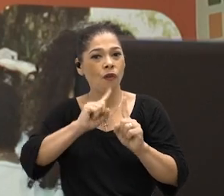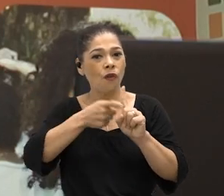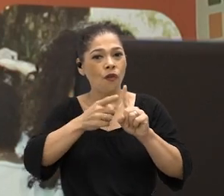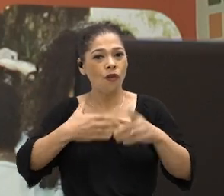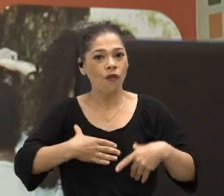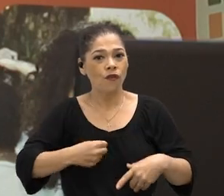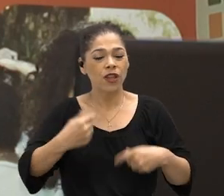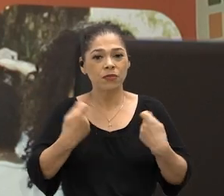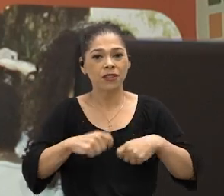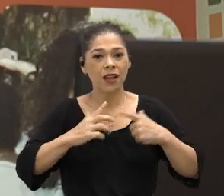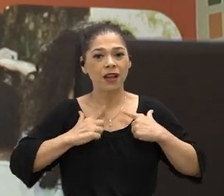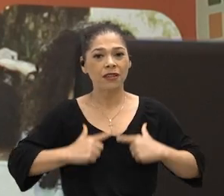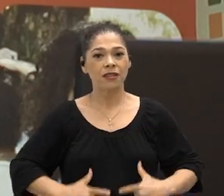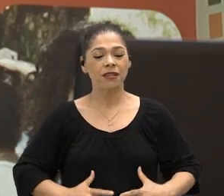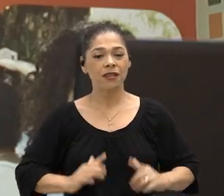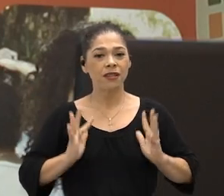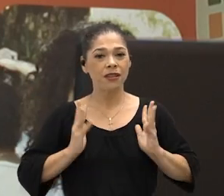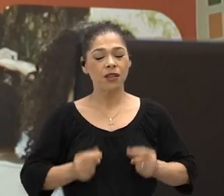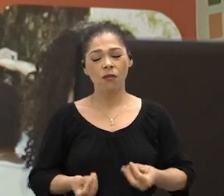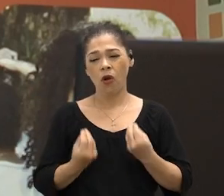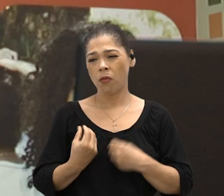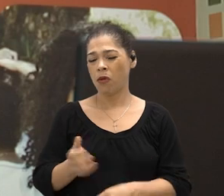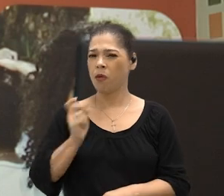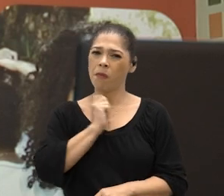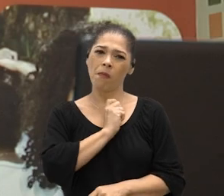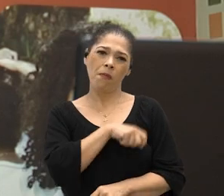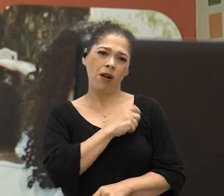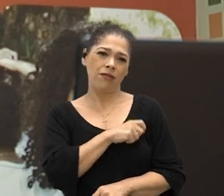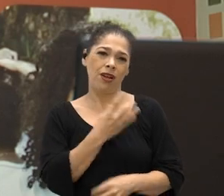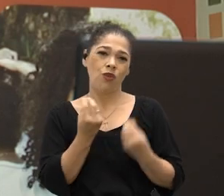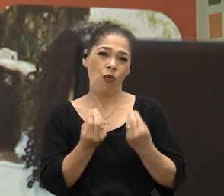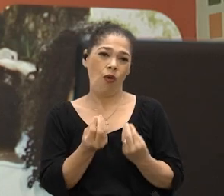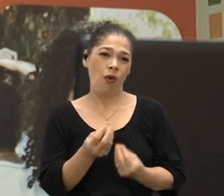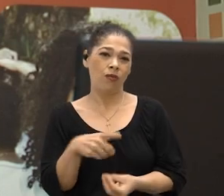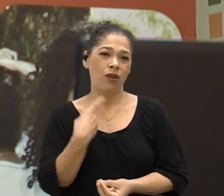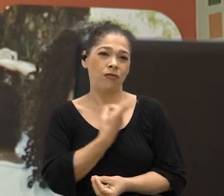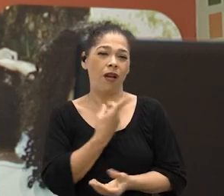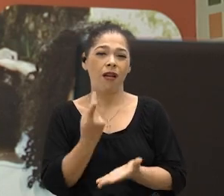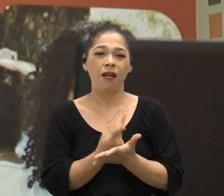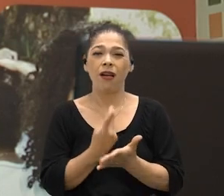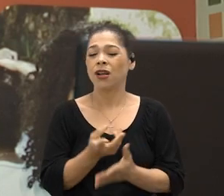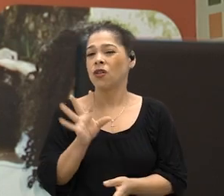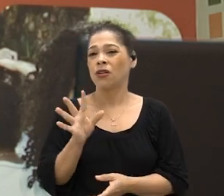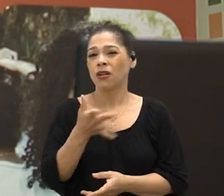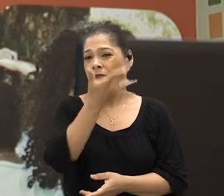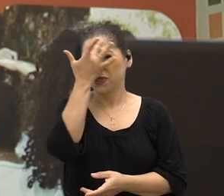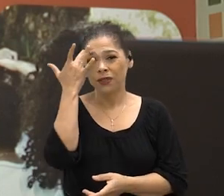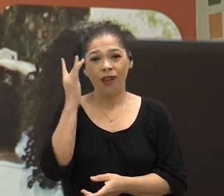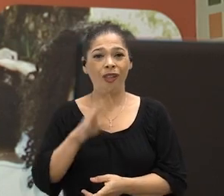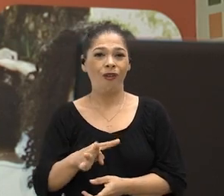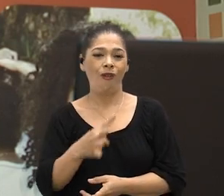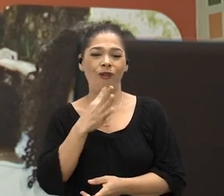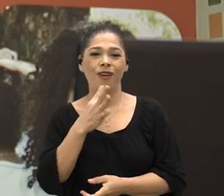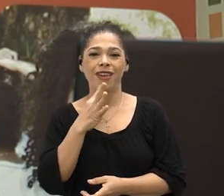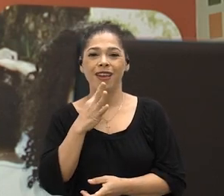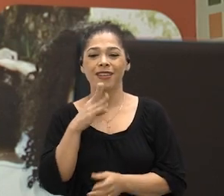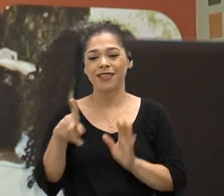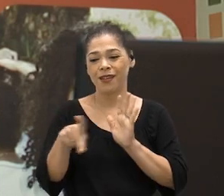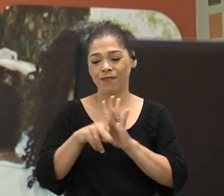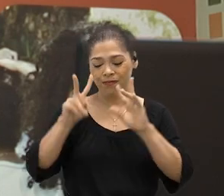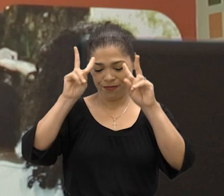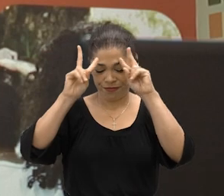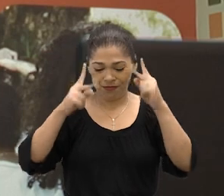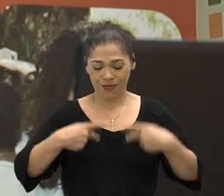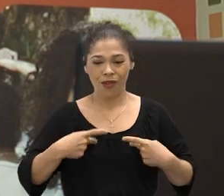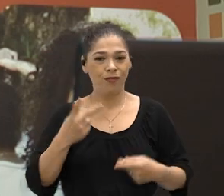crueldade para conosco né e nós não conhecemos a nossa história que eu acho que o principal problema